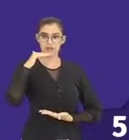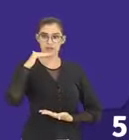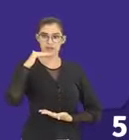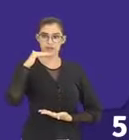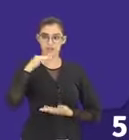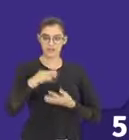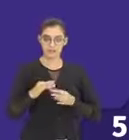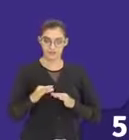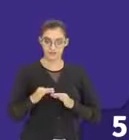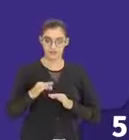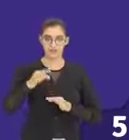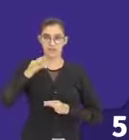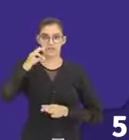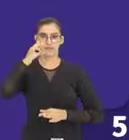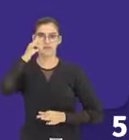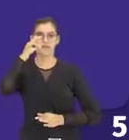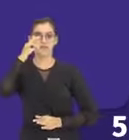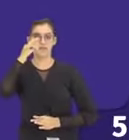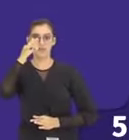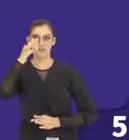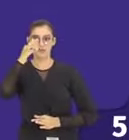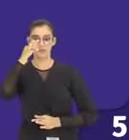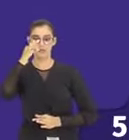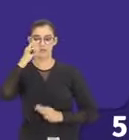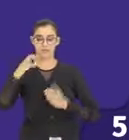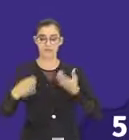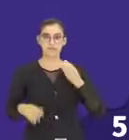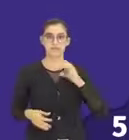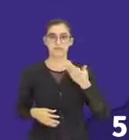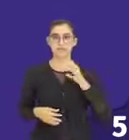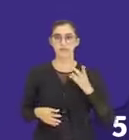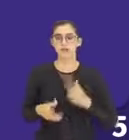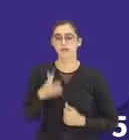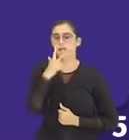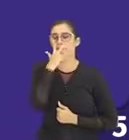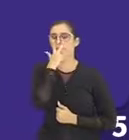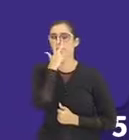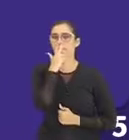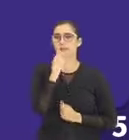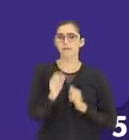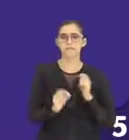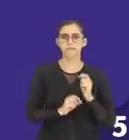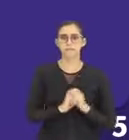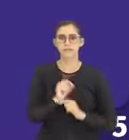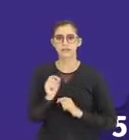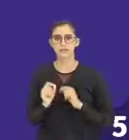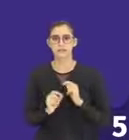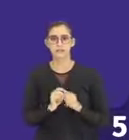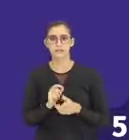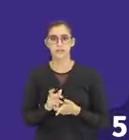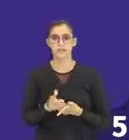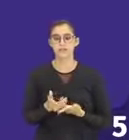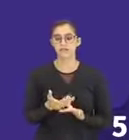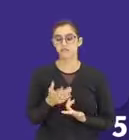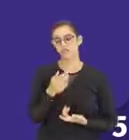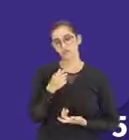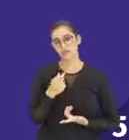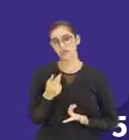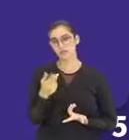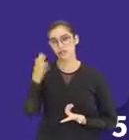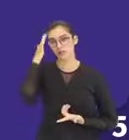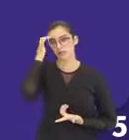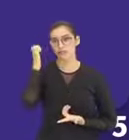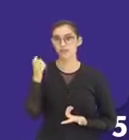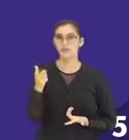Por um equipamento científico, né? Isso aqui parece muito, não sei se meus amigos aí do estúdio podem concordar comigo, né? Parece